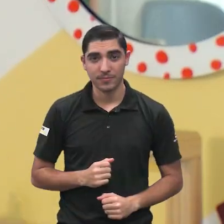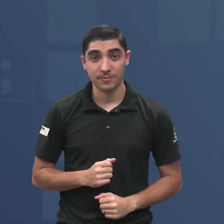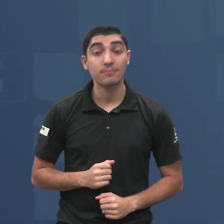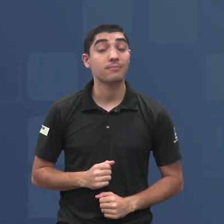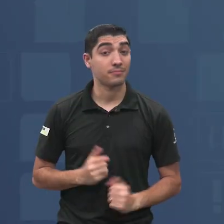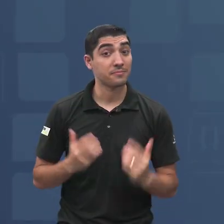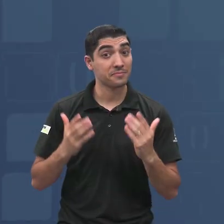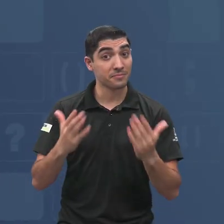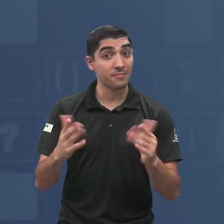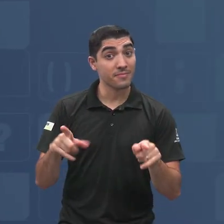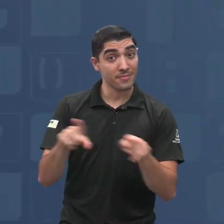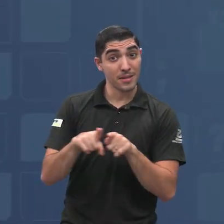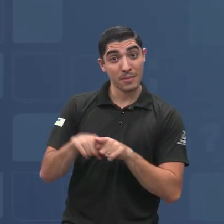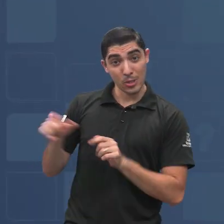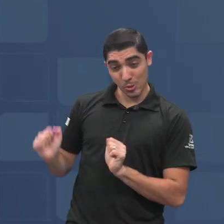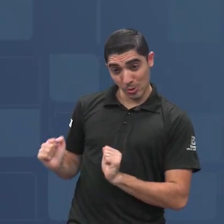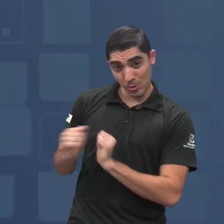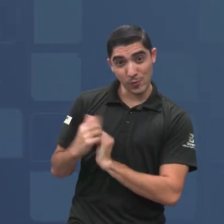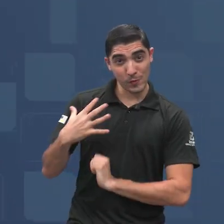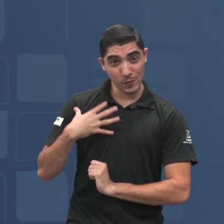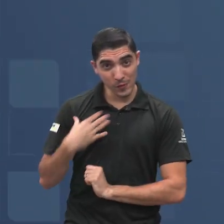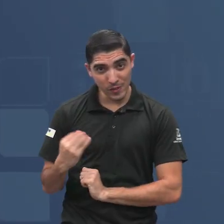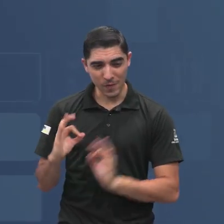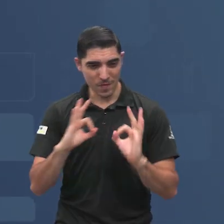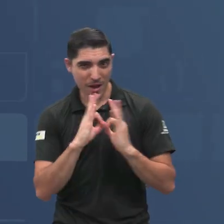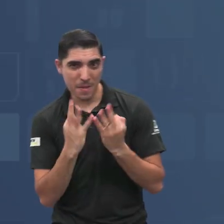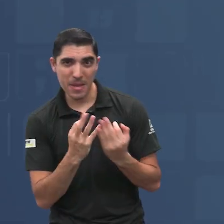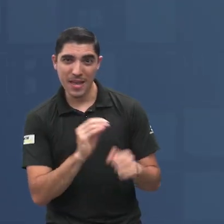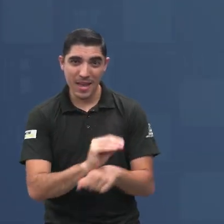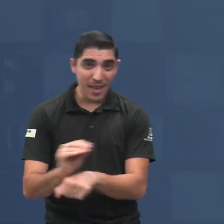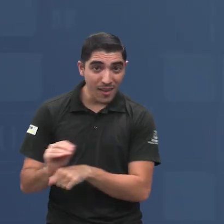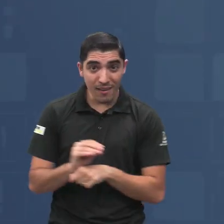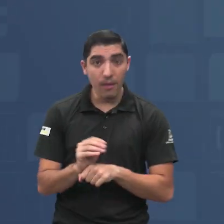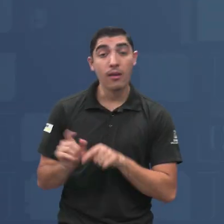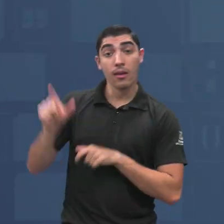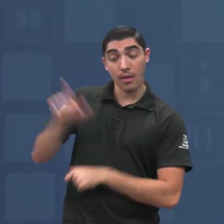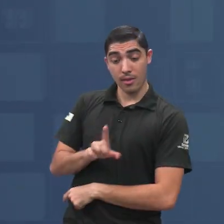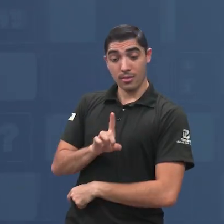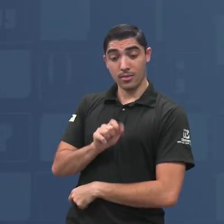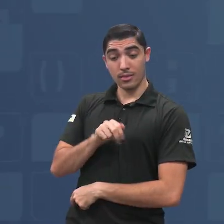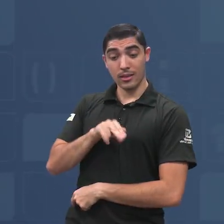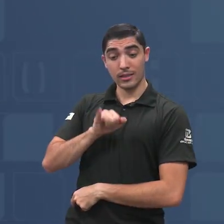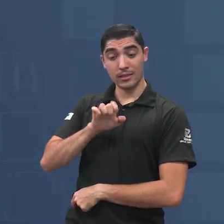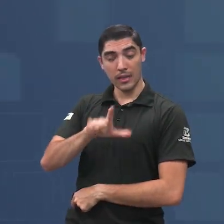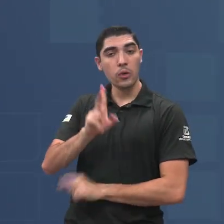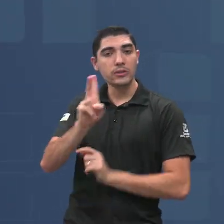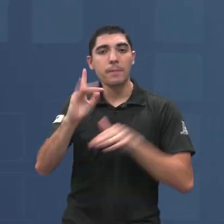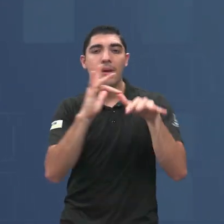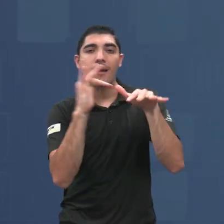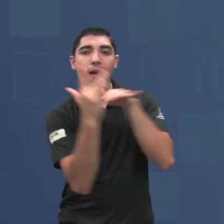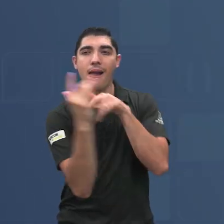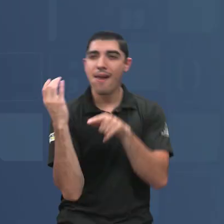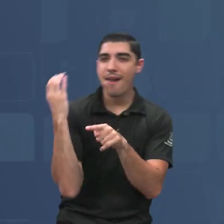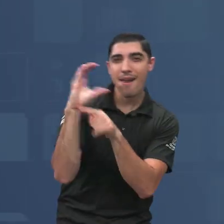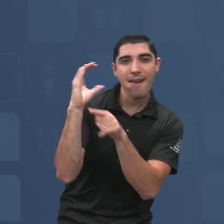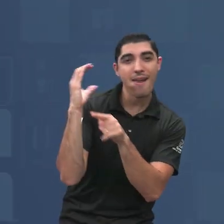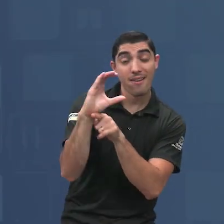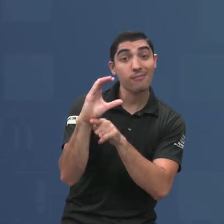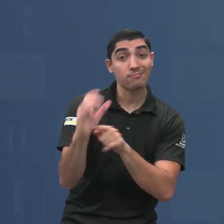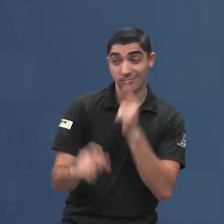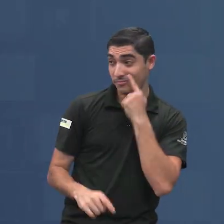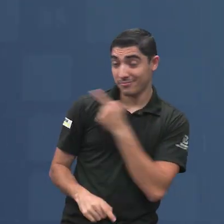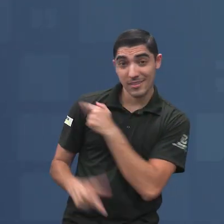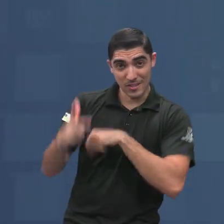sempre. E parte dessa rotina com os filhos em família é compartilhada por Daniel em seu perfil nas redes sociais.